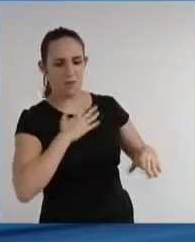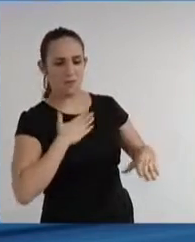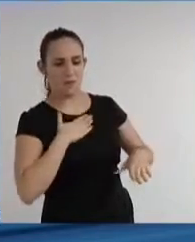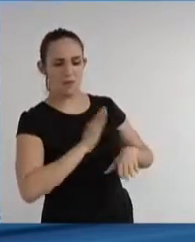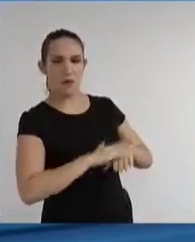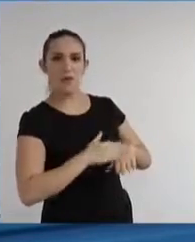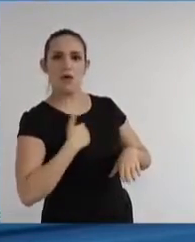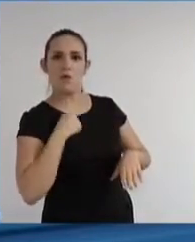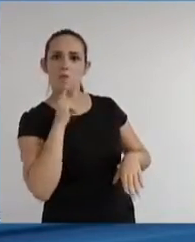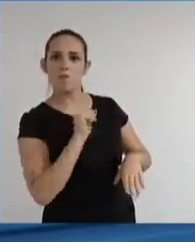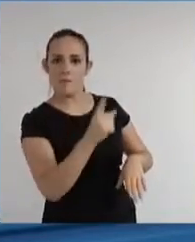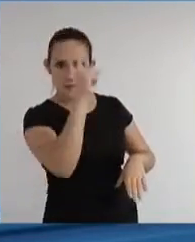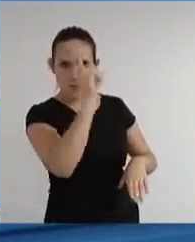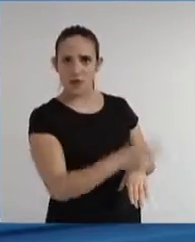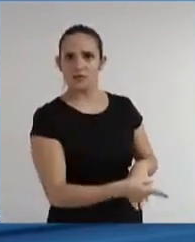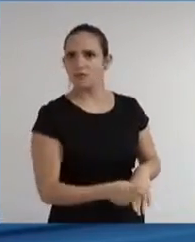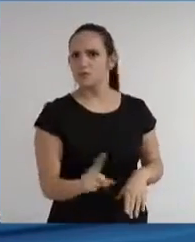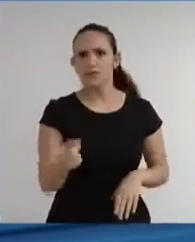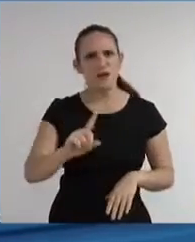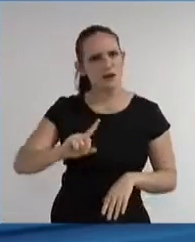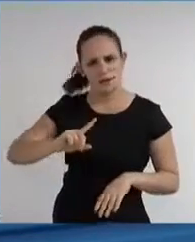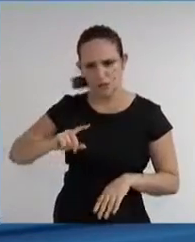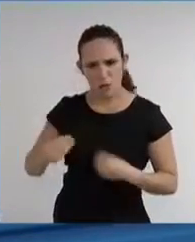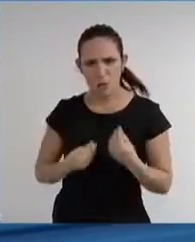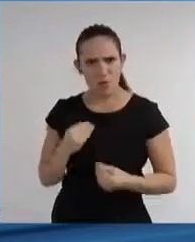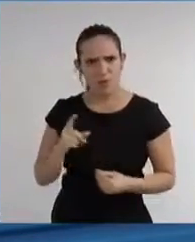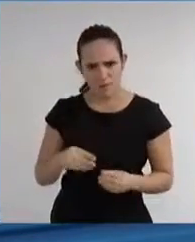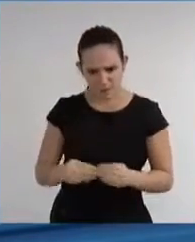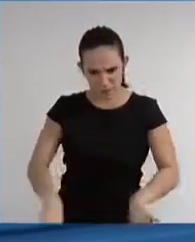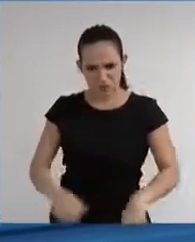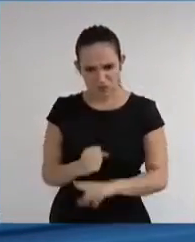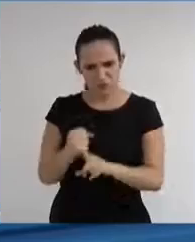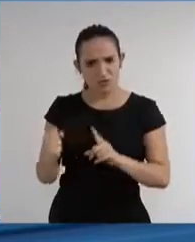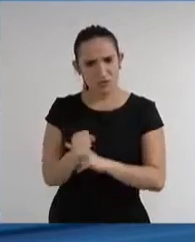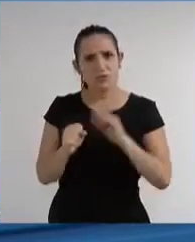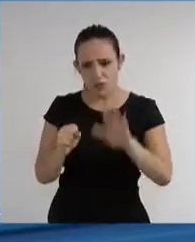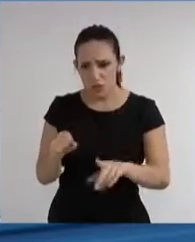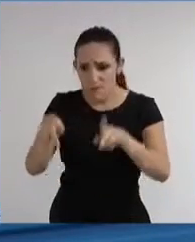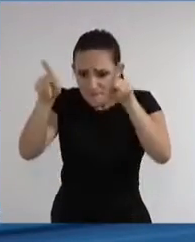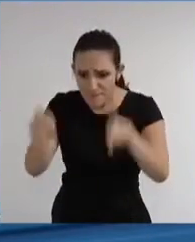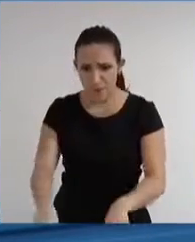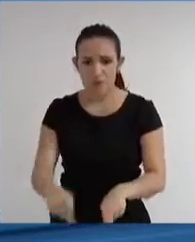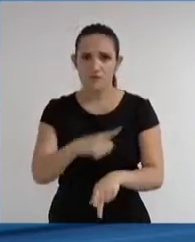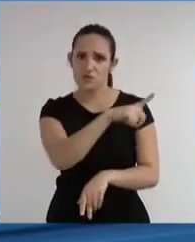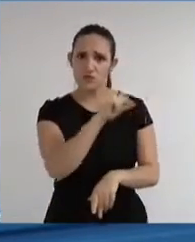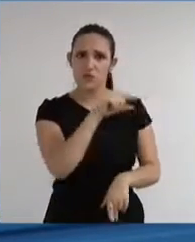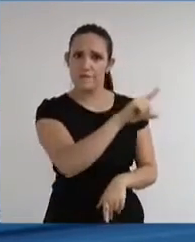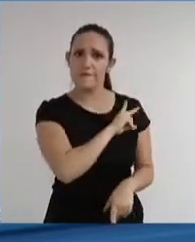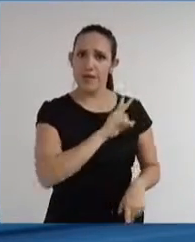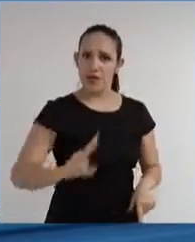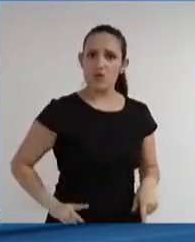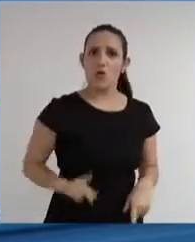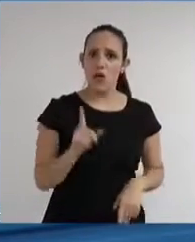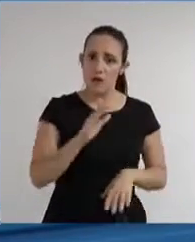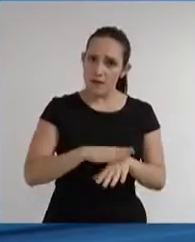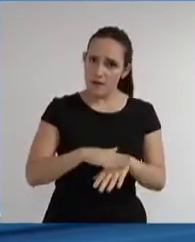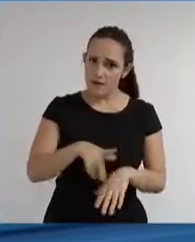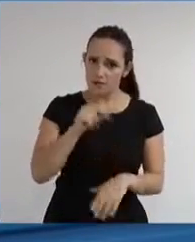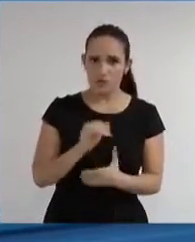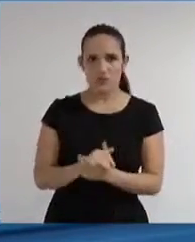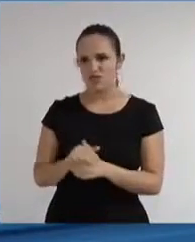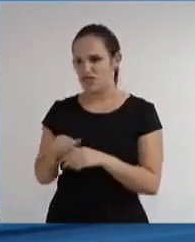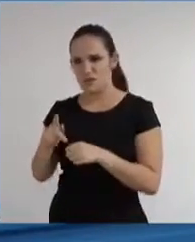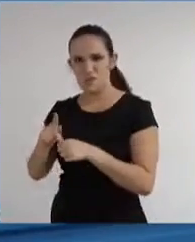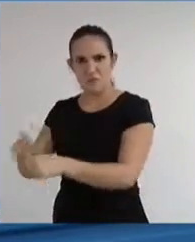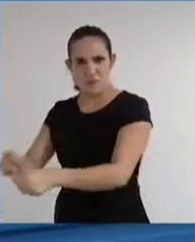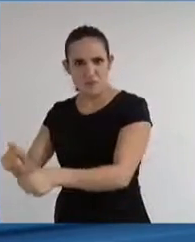à democracia, é uma ofensa ao povo, porque quem colocou os vereadores lá foi o povo. O promotor não tem voto da